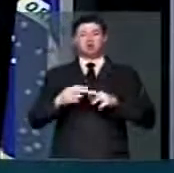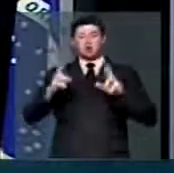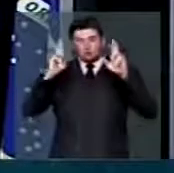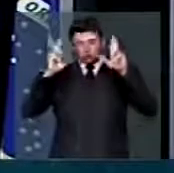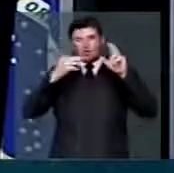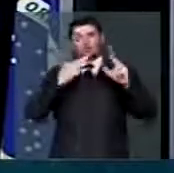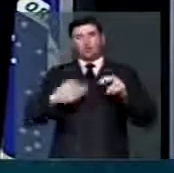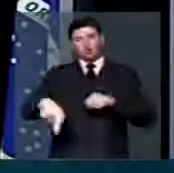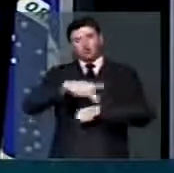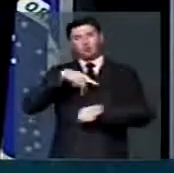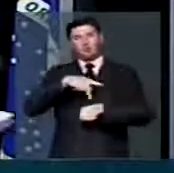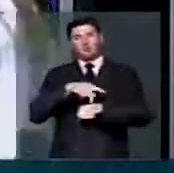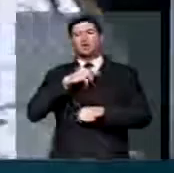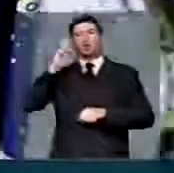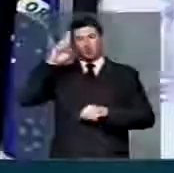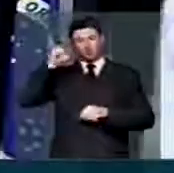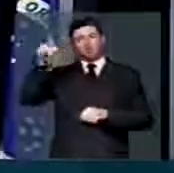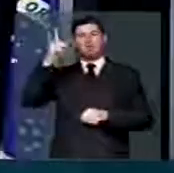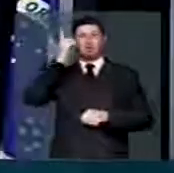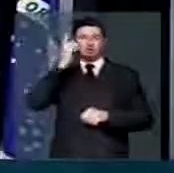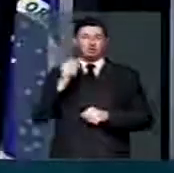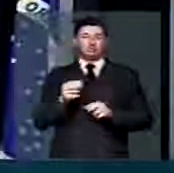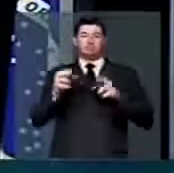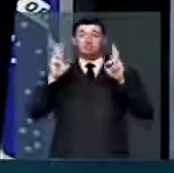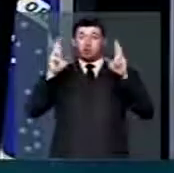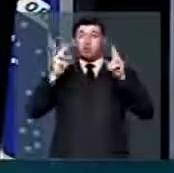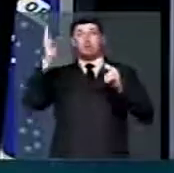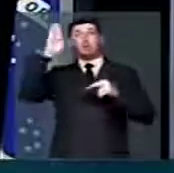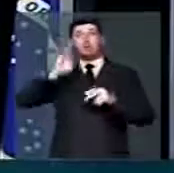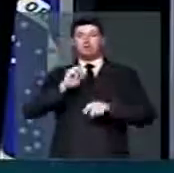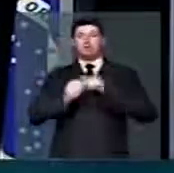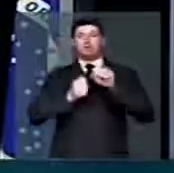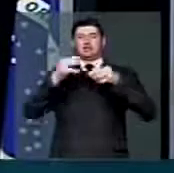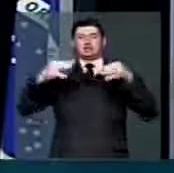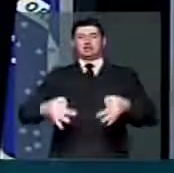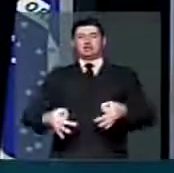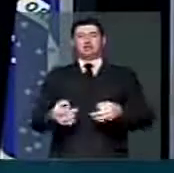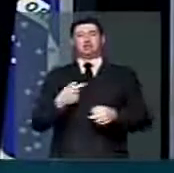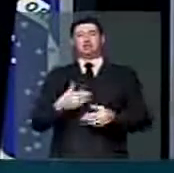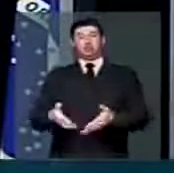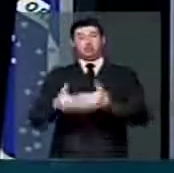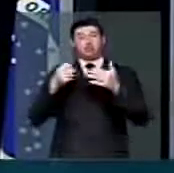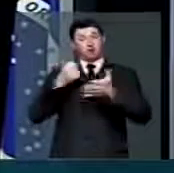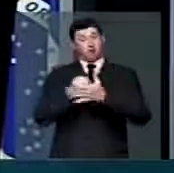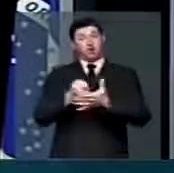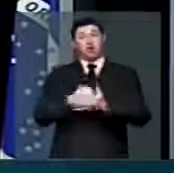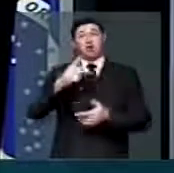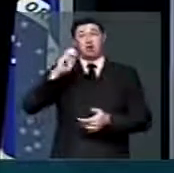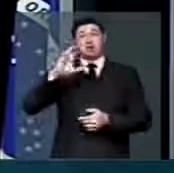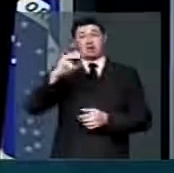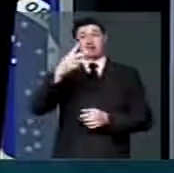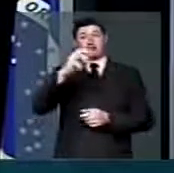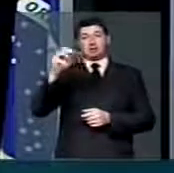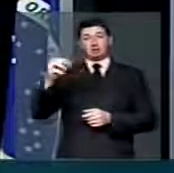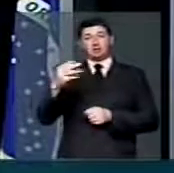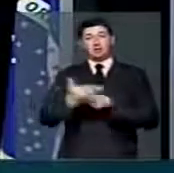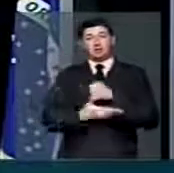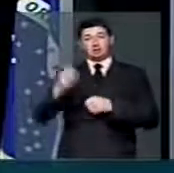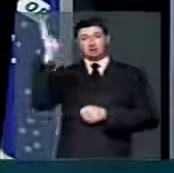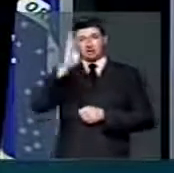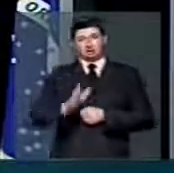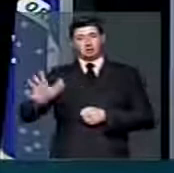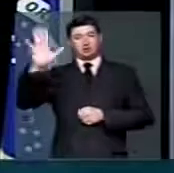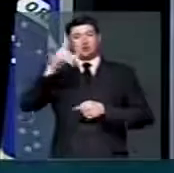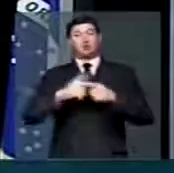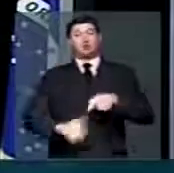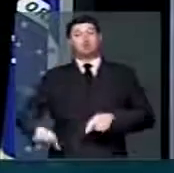pelo país, torço por ela, torço que o país dê certo. Cobro a PEC 300, cobro o piso nacional,